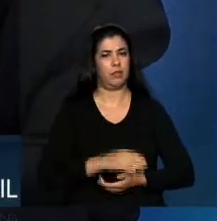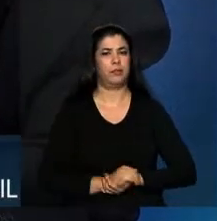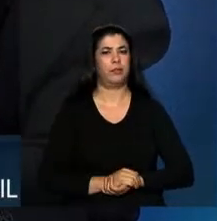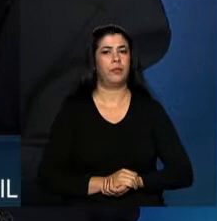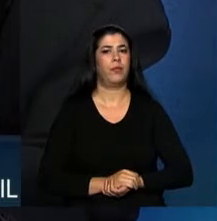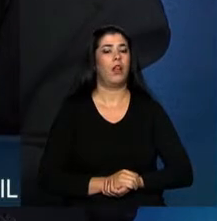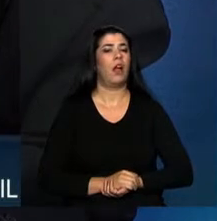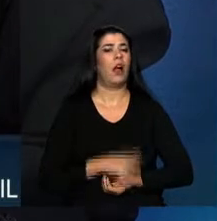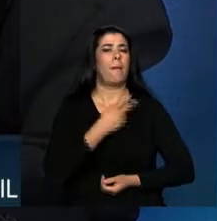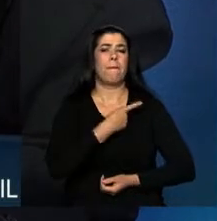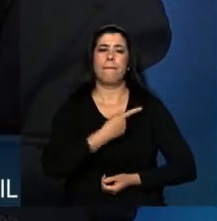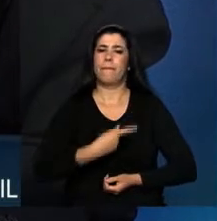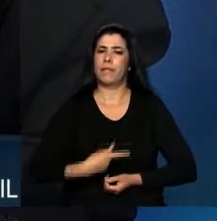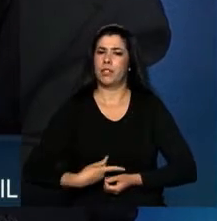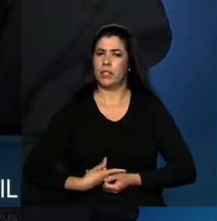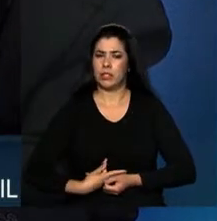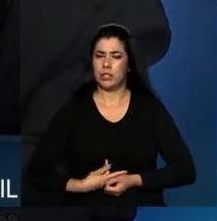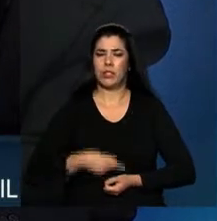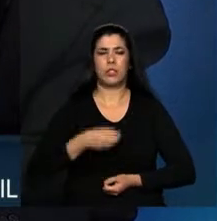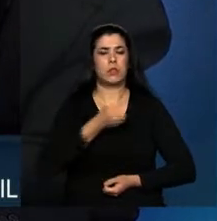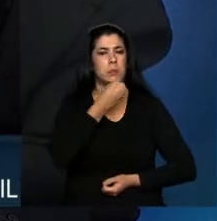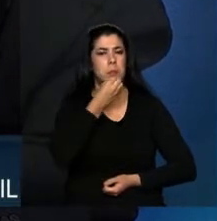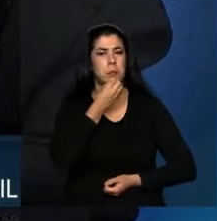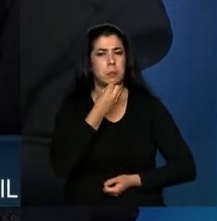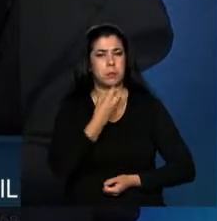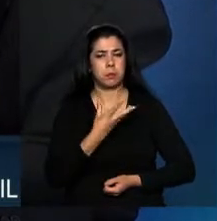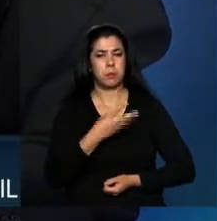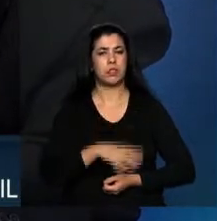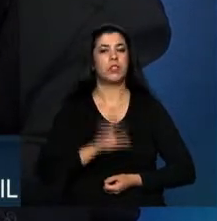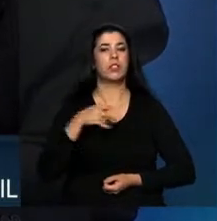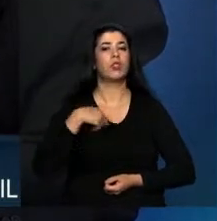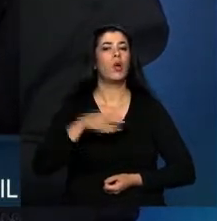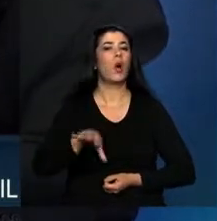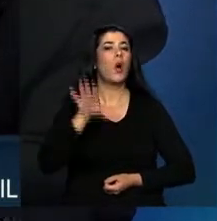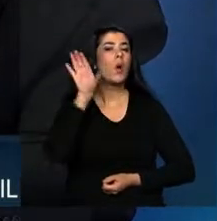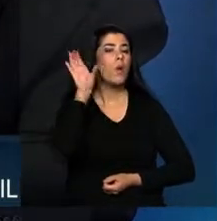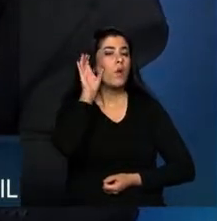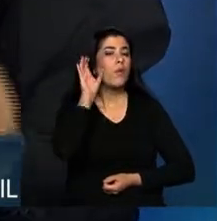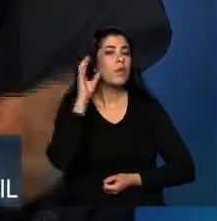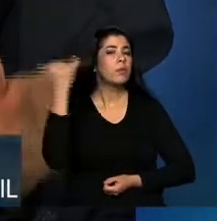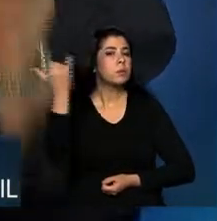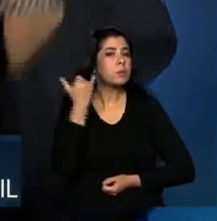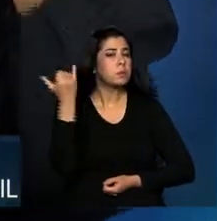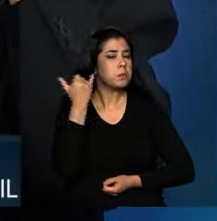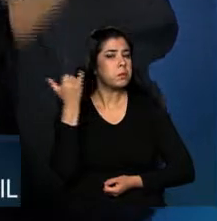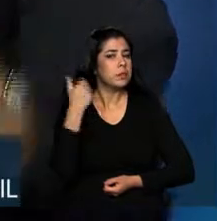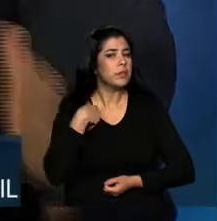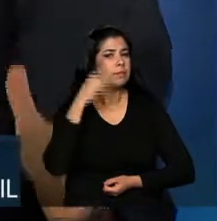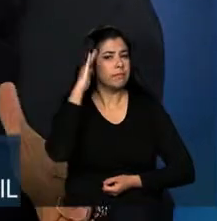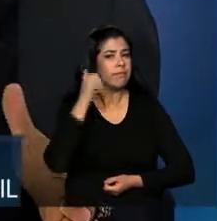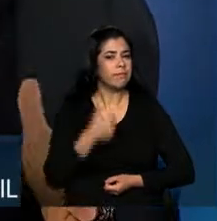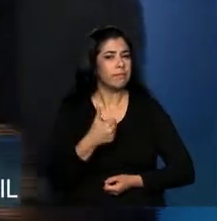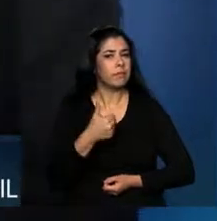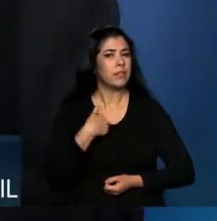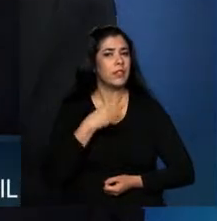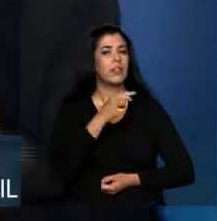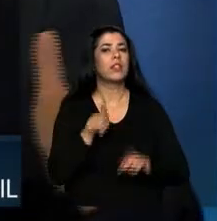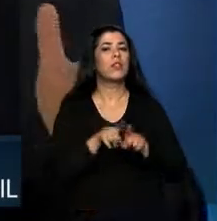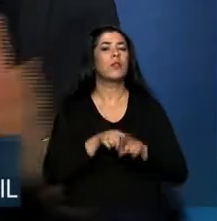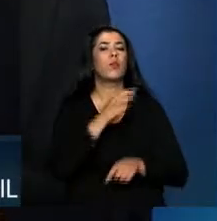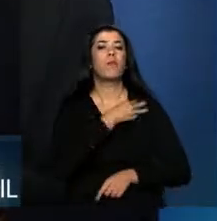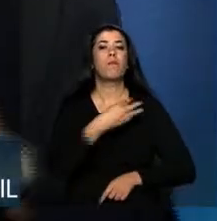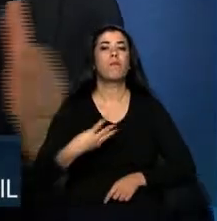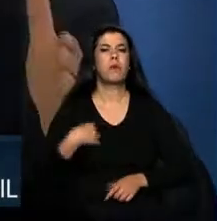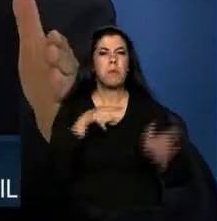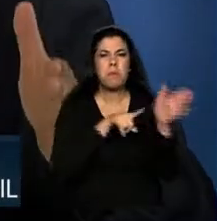Ela ouviu com muita atenção, ela não se pronunciou, ela quis saber mais informações, inclusive dos ministros na hora. Escuta,